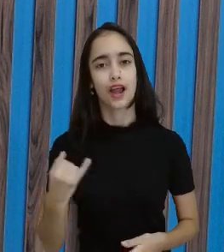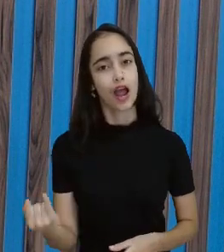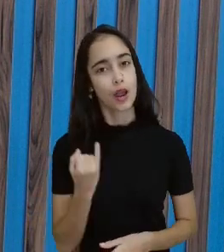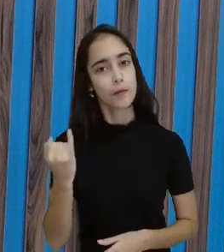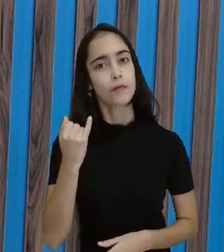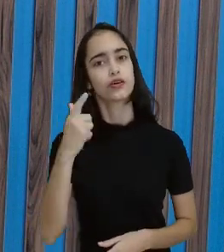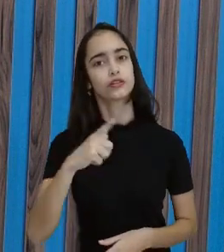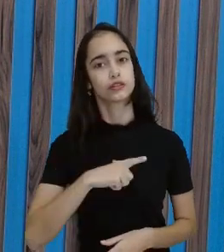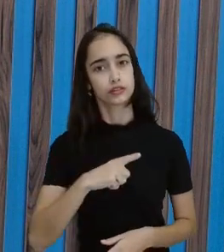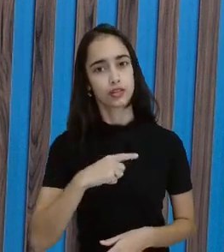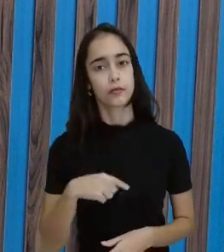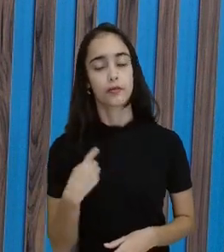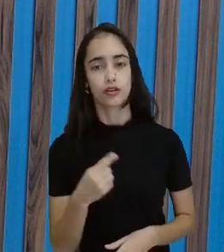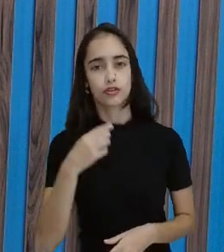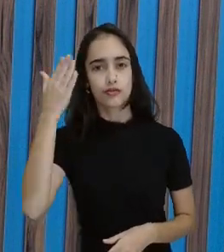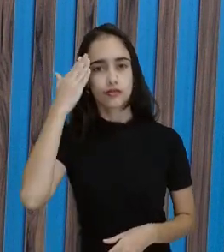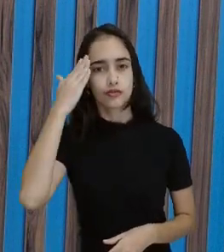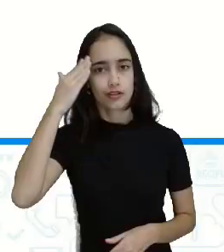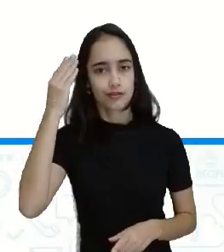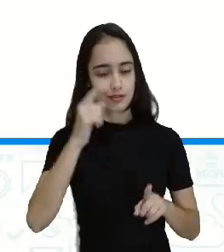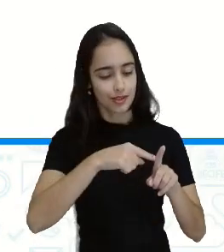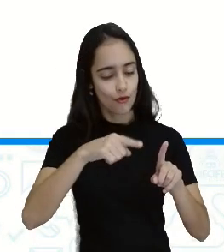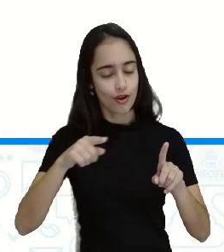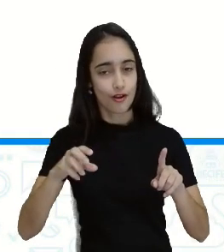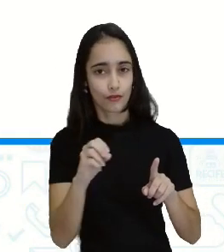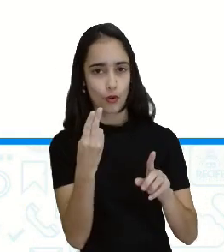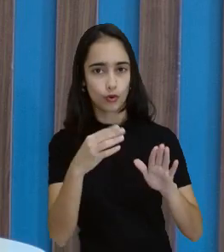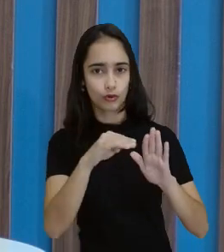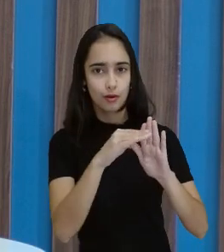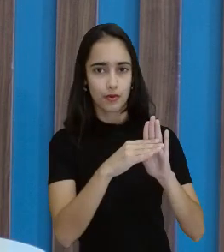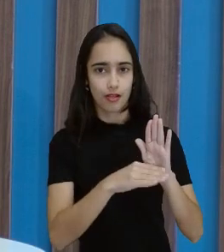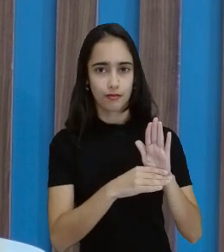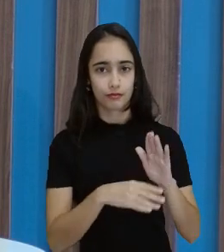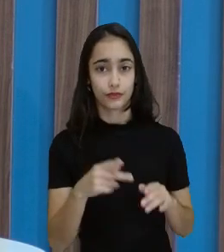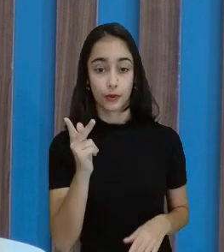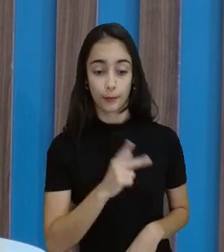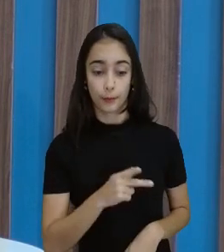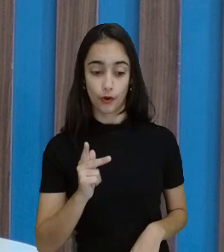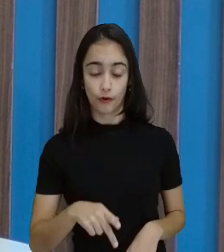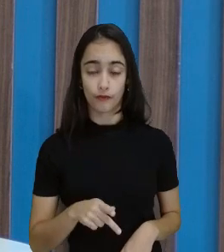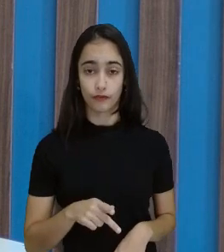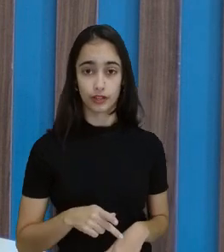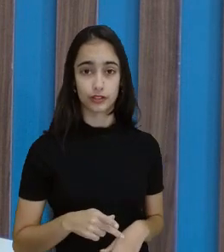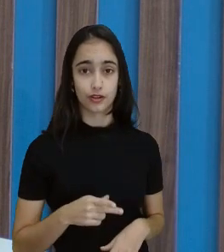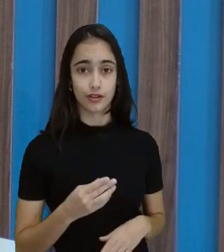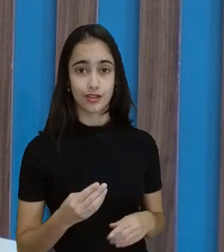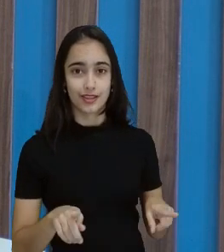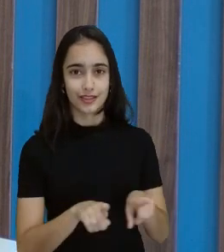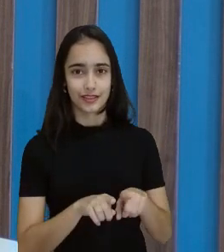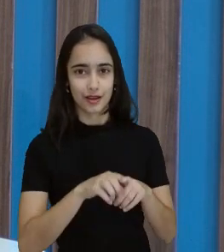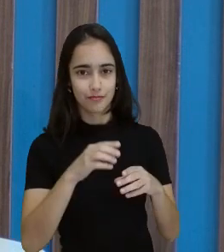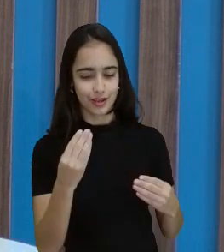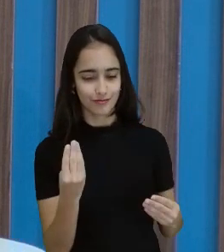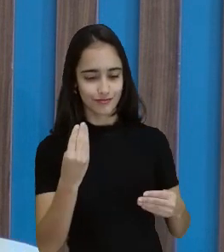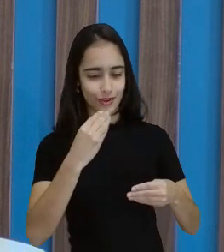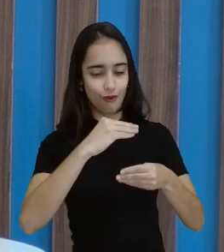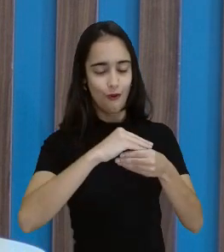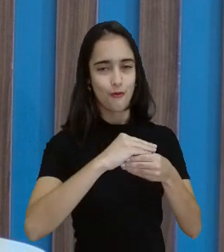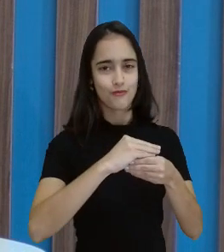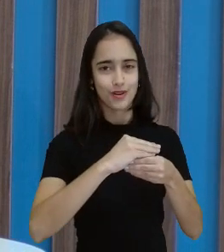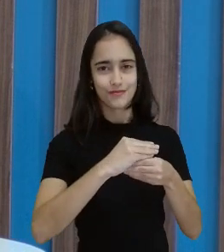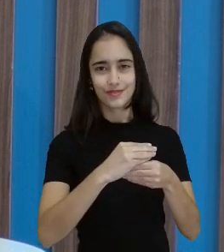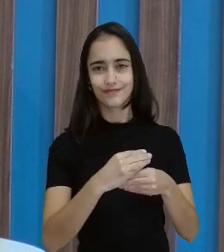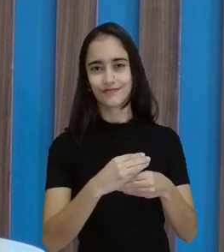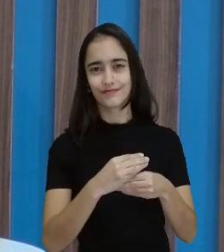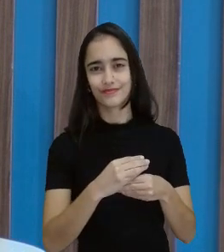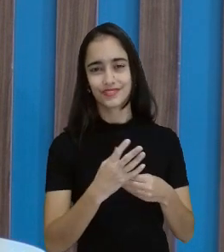bem entendido. Veja só. Professora Casey, também complementando aí, né, o que precisa... quero muito sua ajuda.